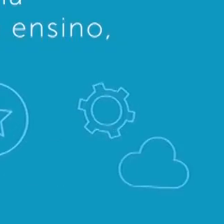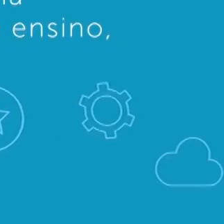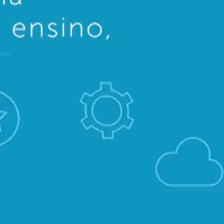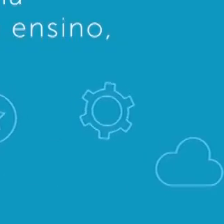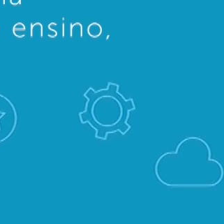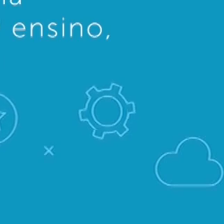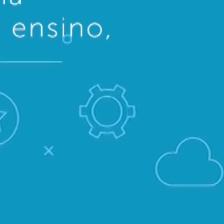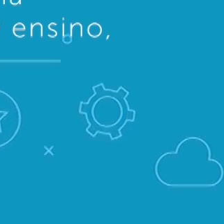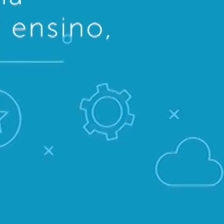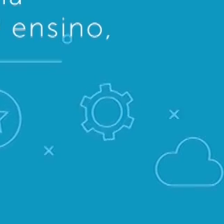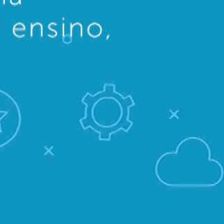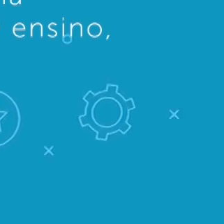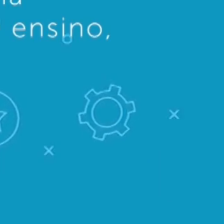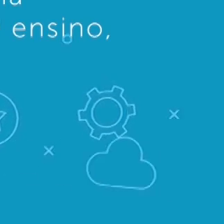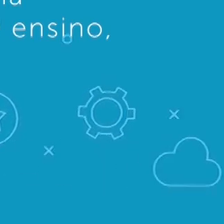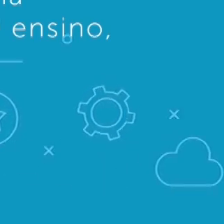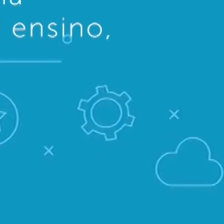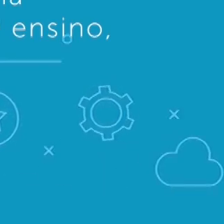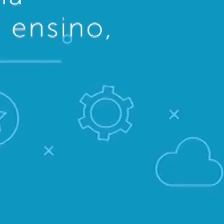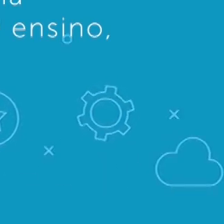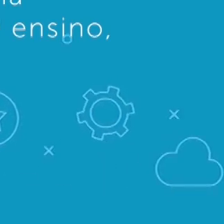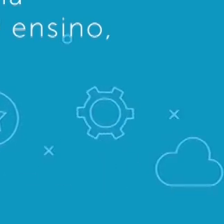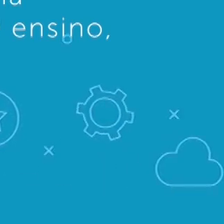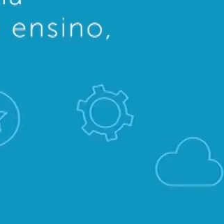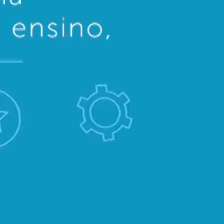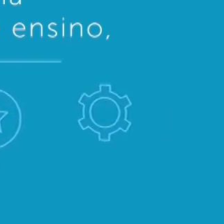atividades. Lembre que quando você estiver falando a respeito do efeito estufa, ele não é um efeito que deve ser eliminado, muito pelo contrário, ele